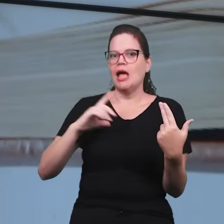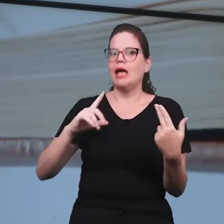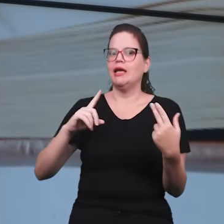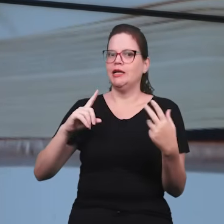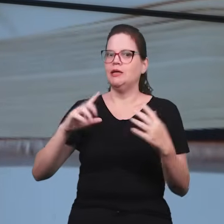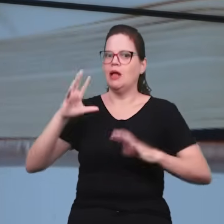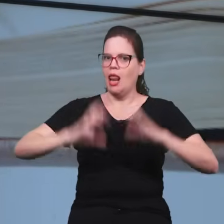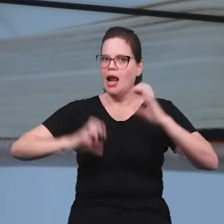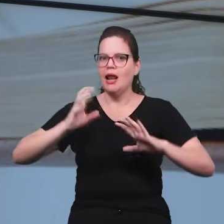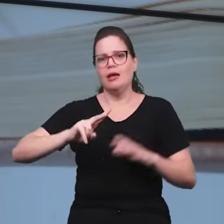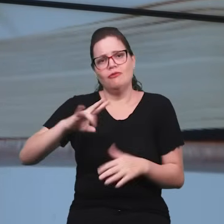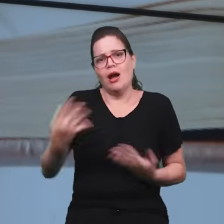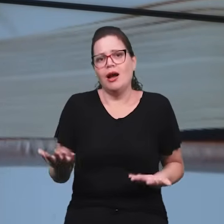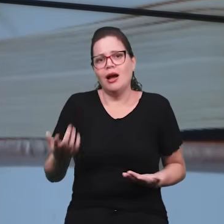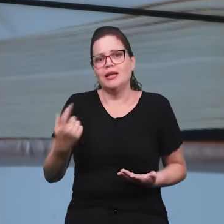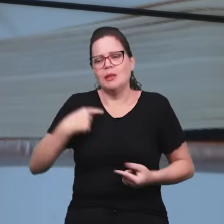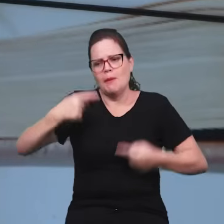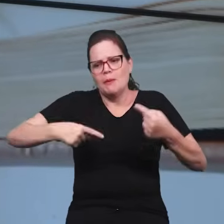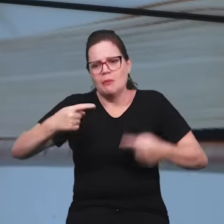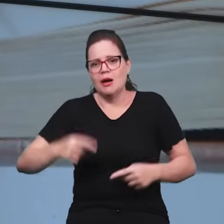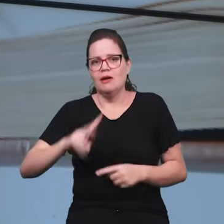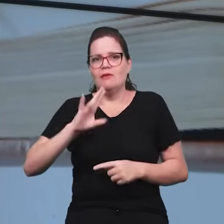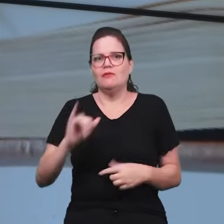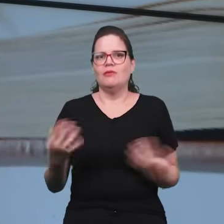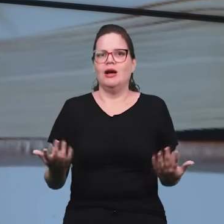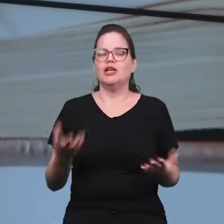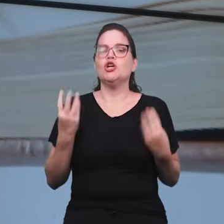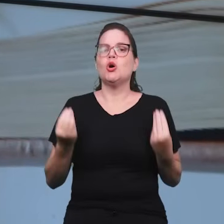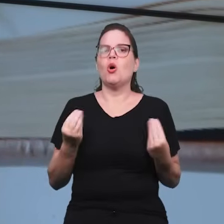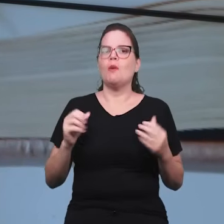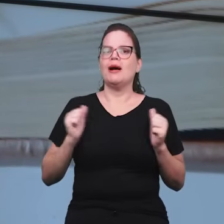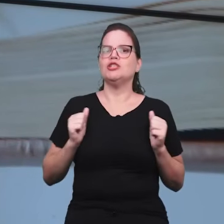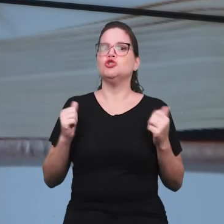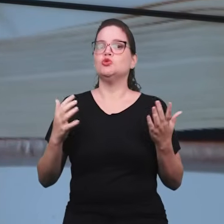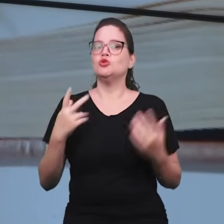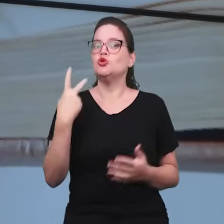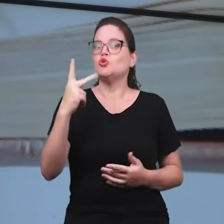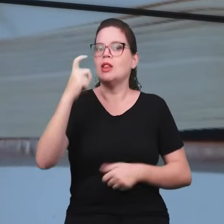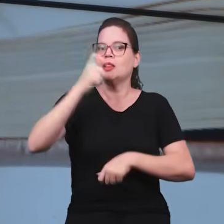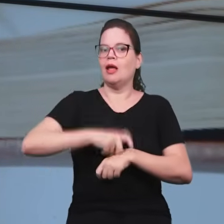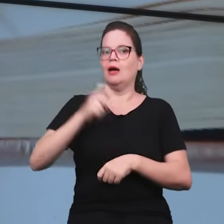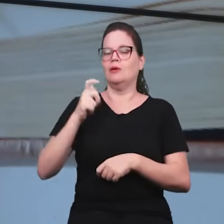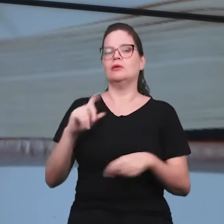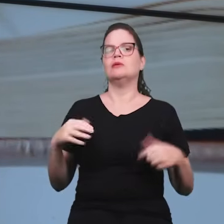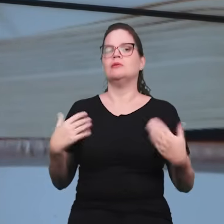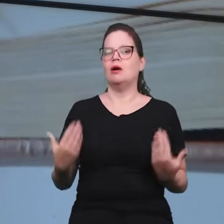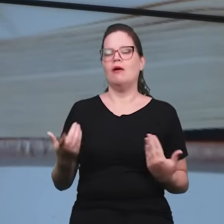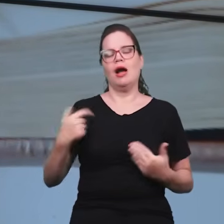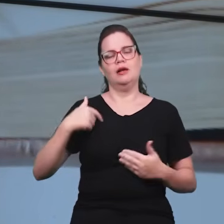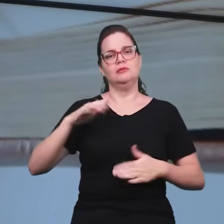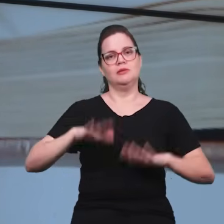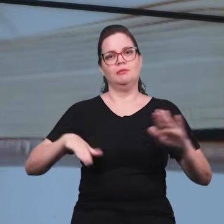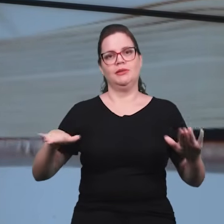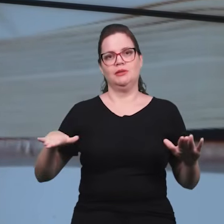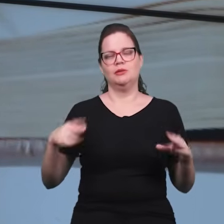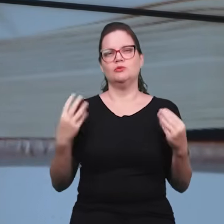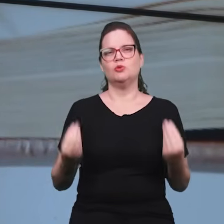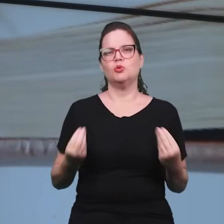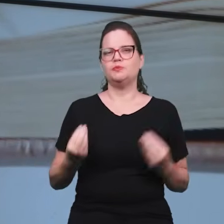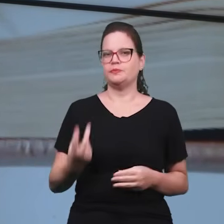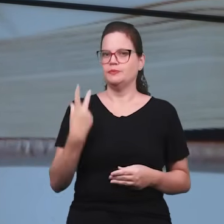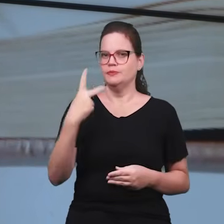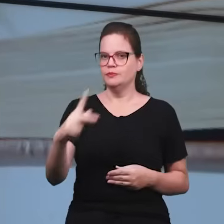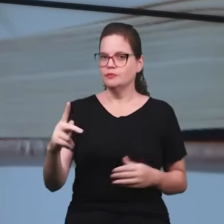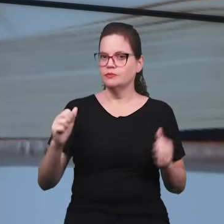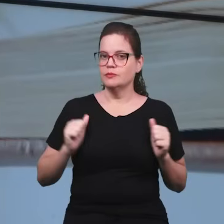haverá desentendimentos. Quais serão as suas reações diante disso? Né? Então, dependendo de quais